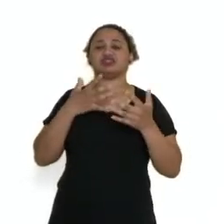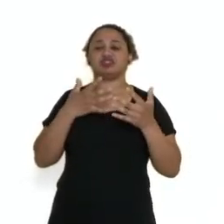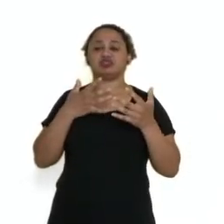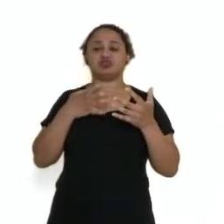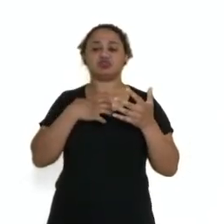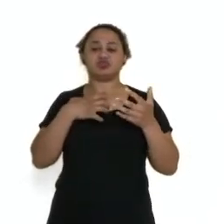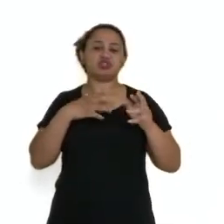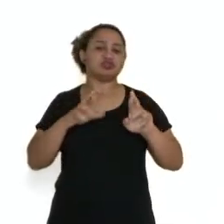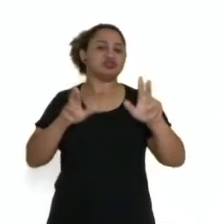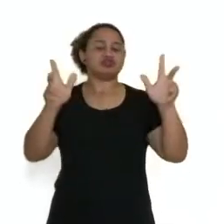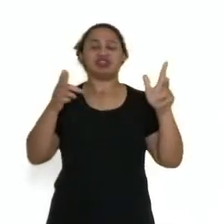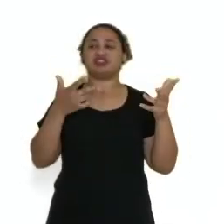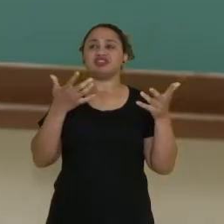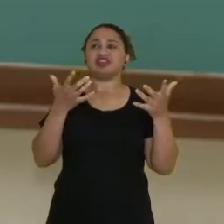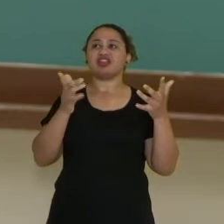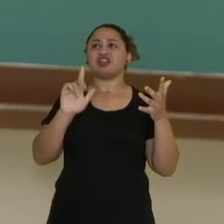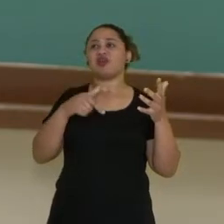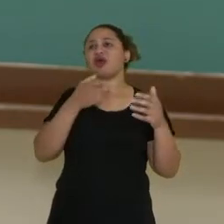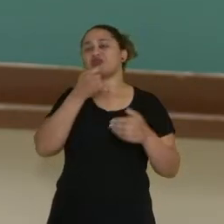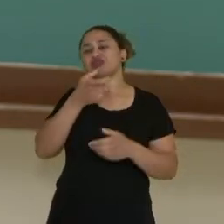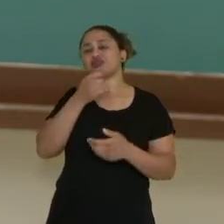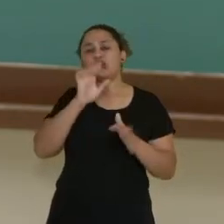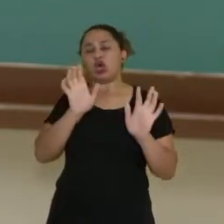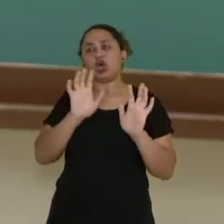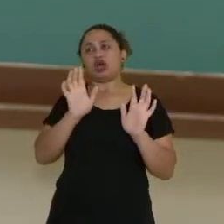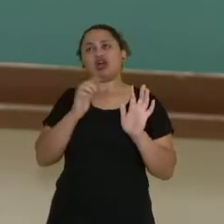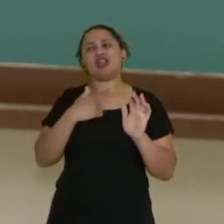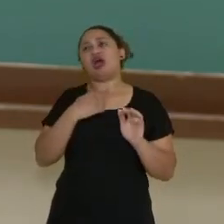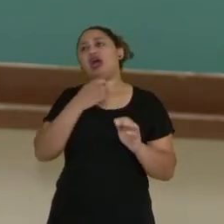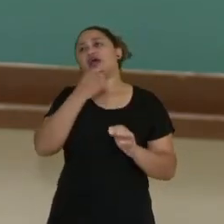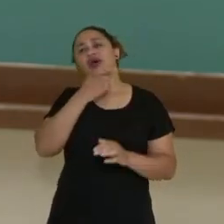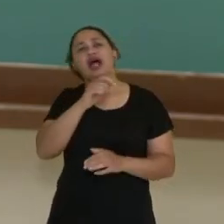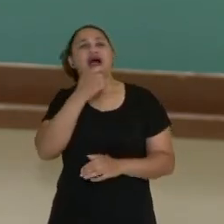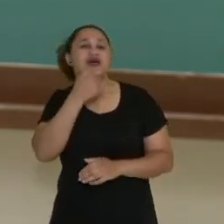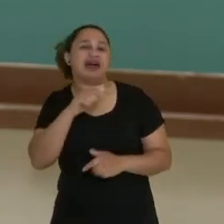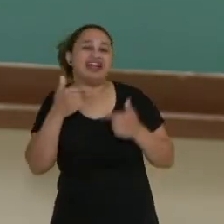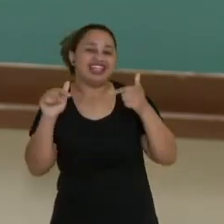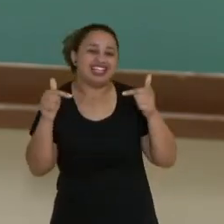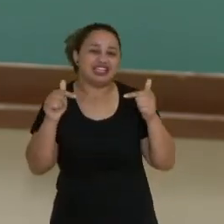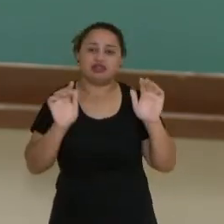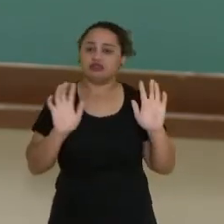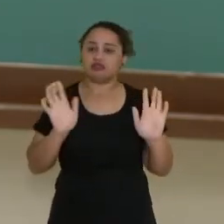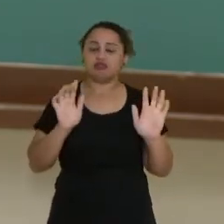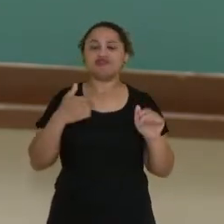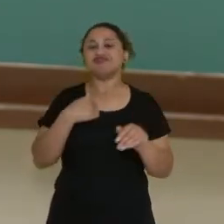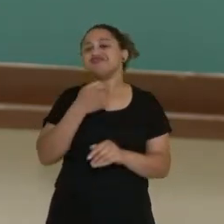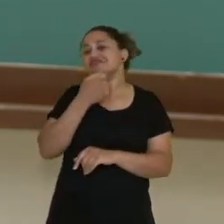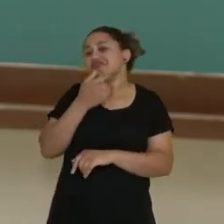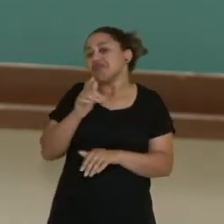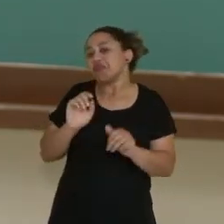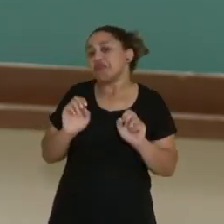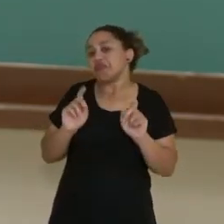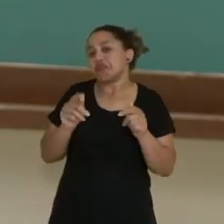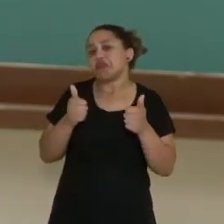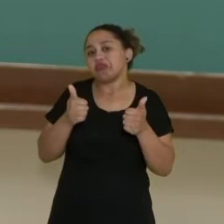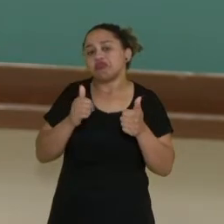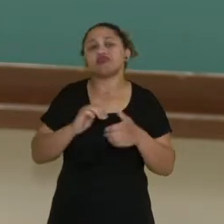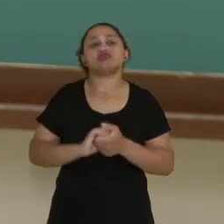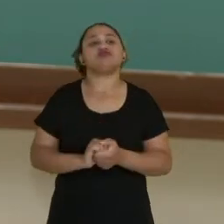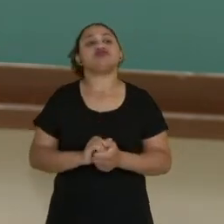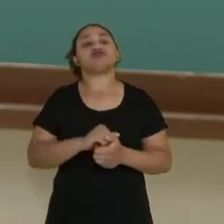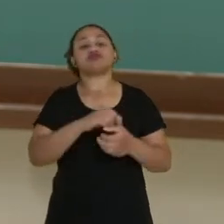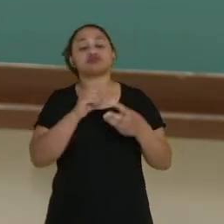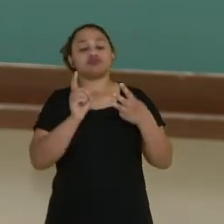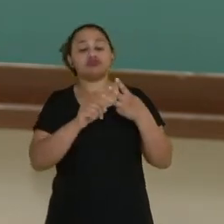não busca o riso, né? É só um humor, não é uma gargalhada, né? Você acha só engraçado. E na letra